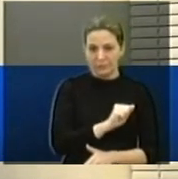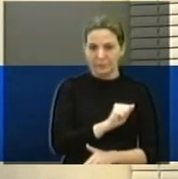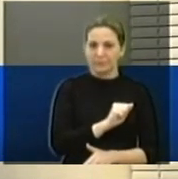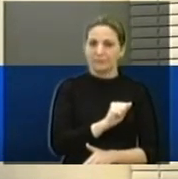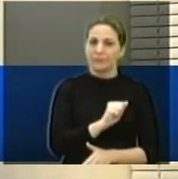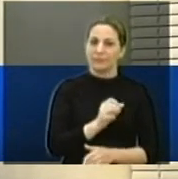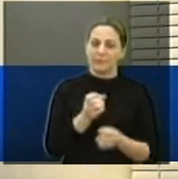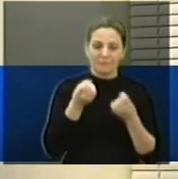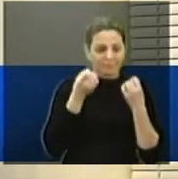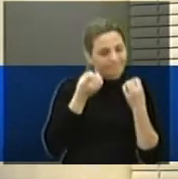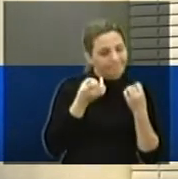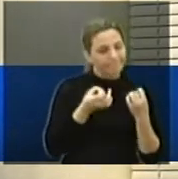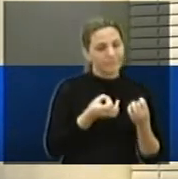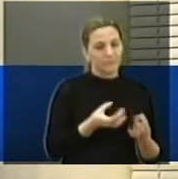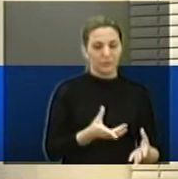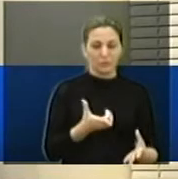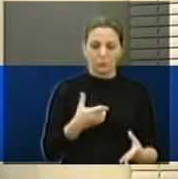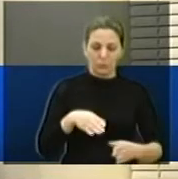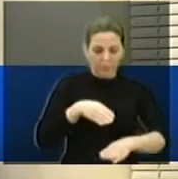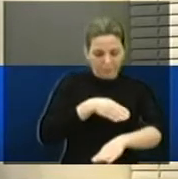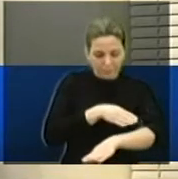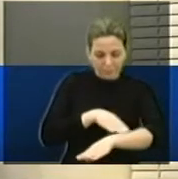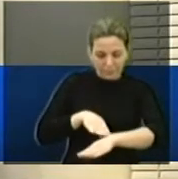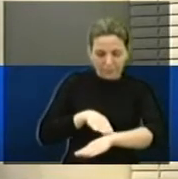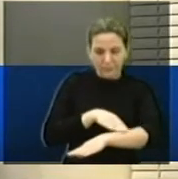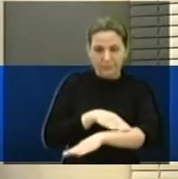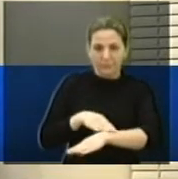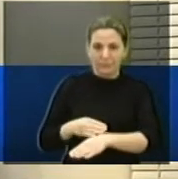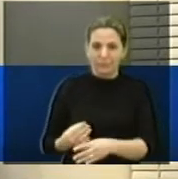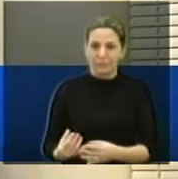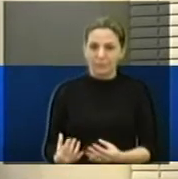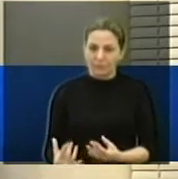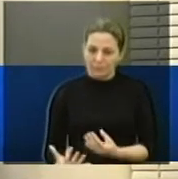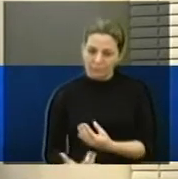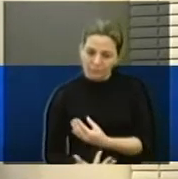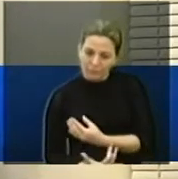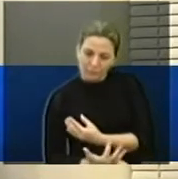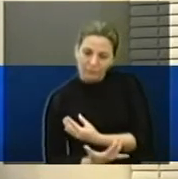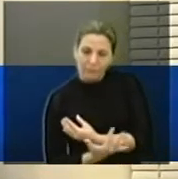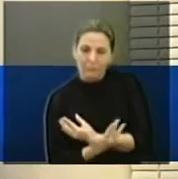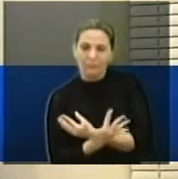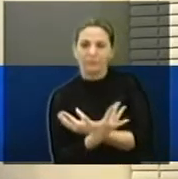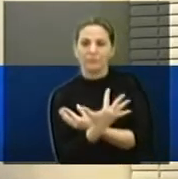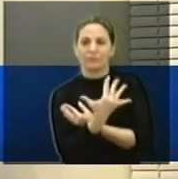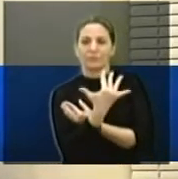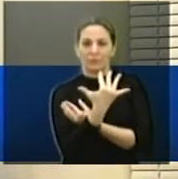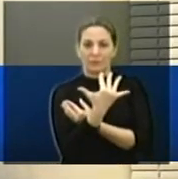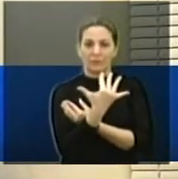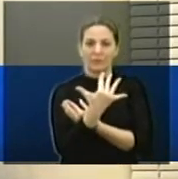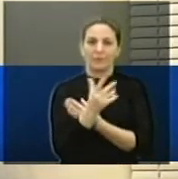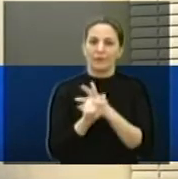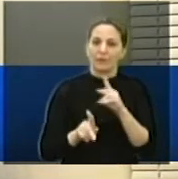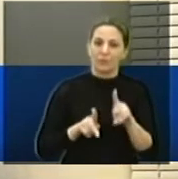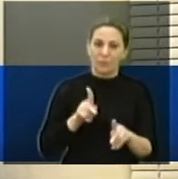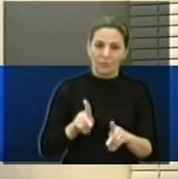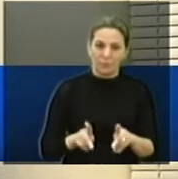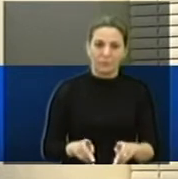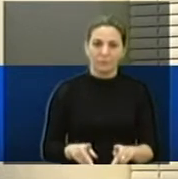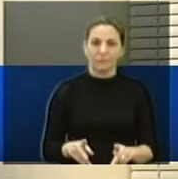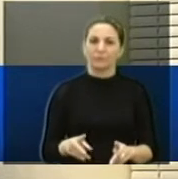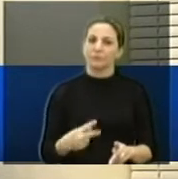abandonado sem calçada com um ato tomado pelo mato população não podem